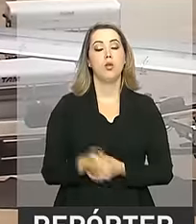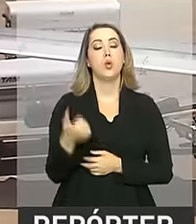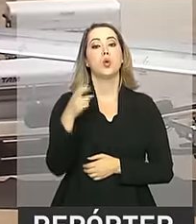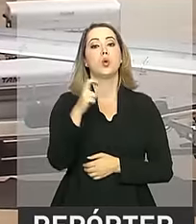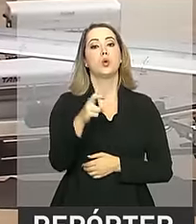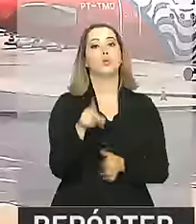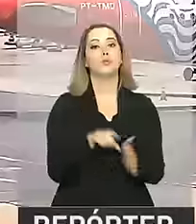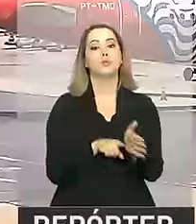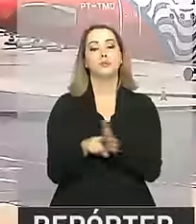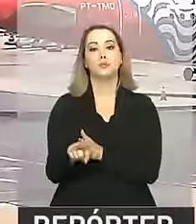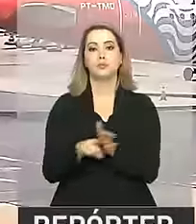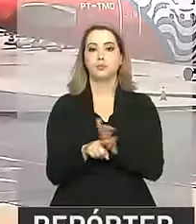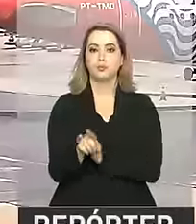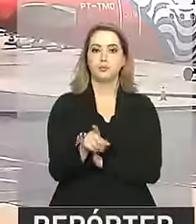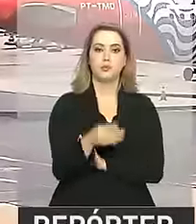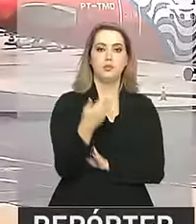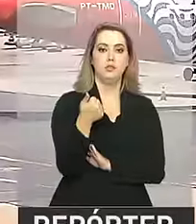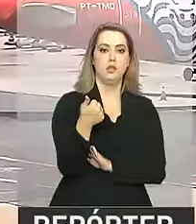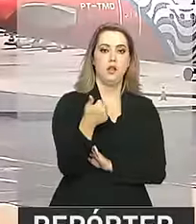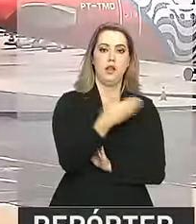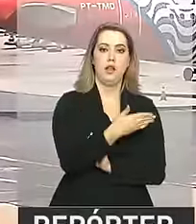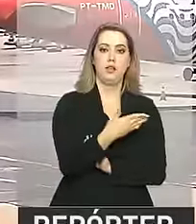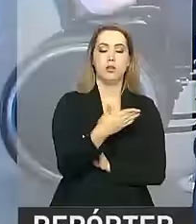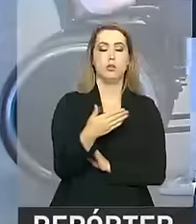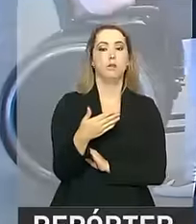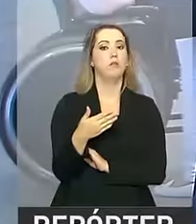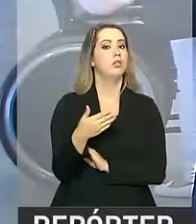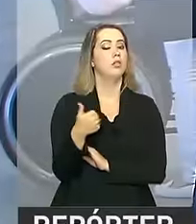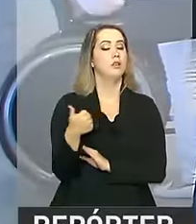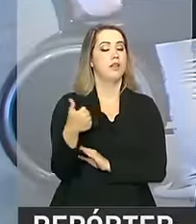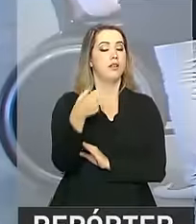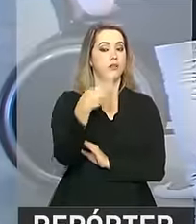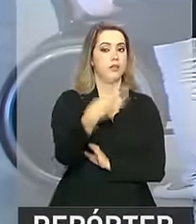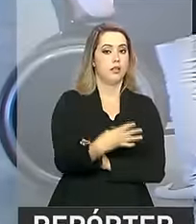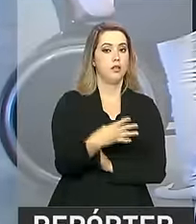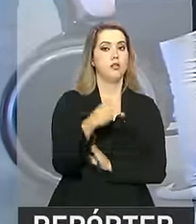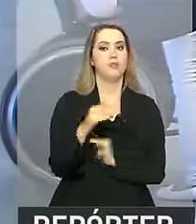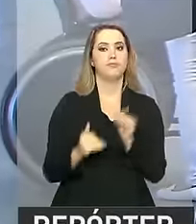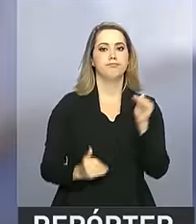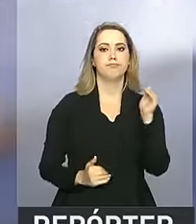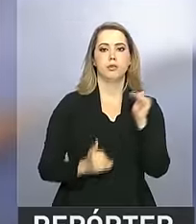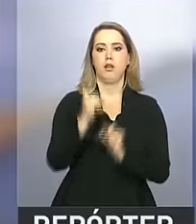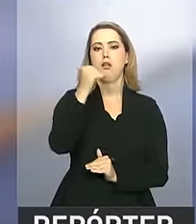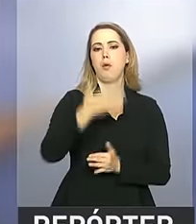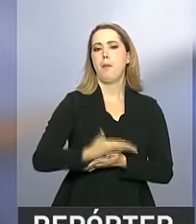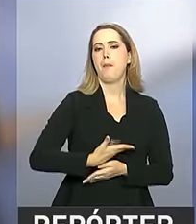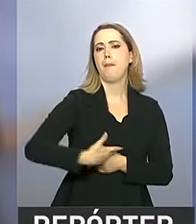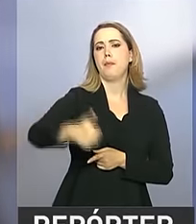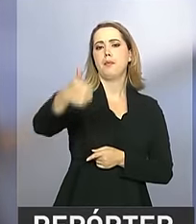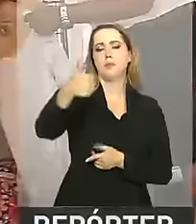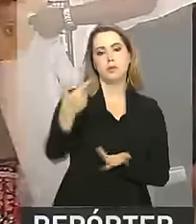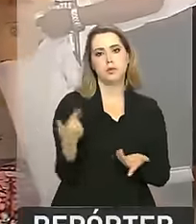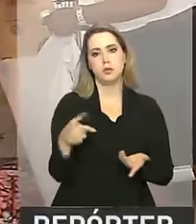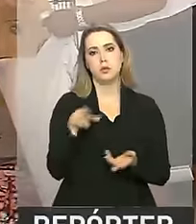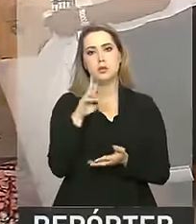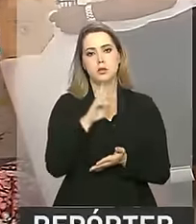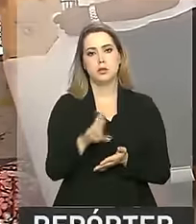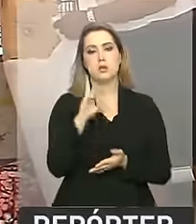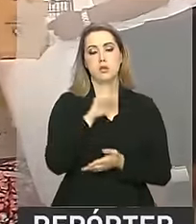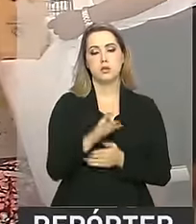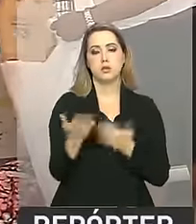aeroportos pesquisados, 14 melhoraram os resultados em comparação com o mesmo trimestre de 2015 e